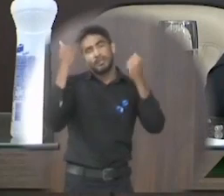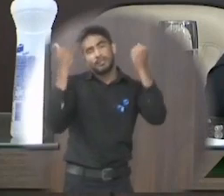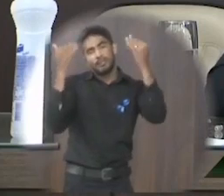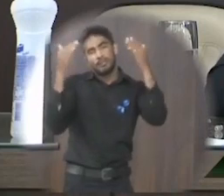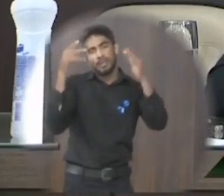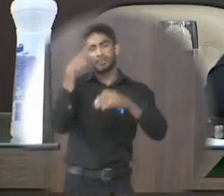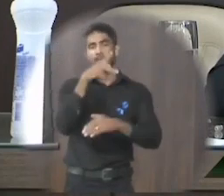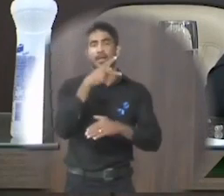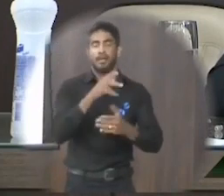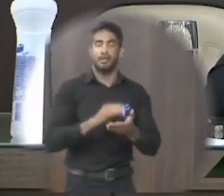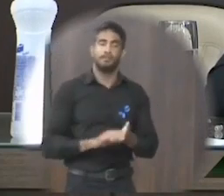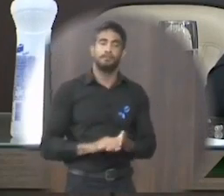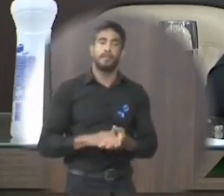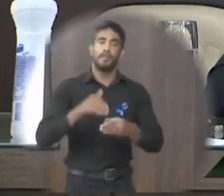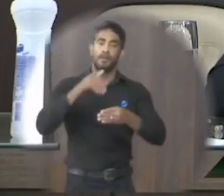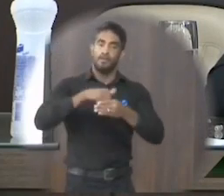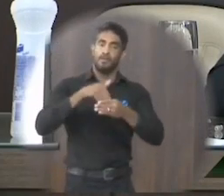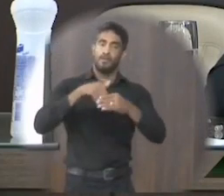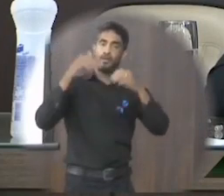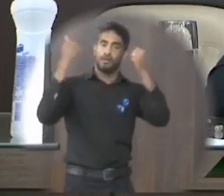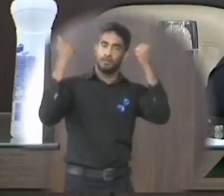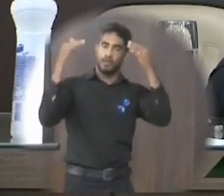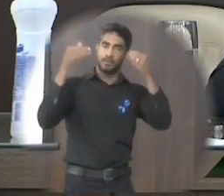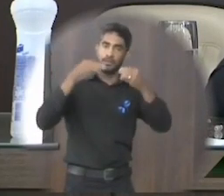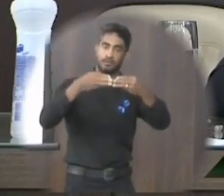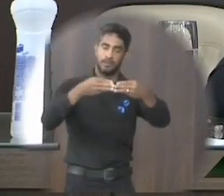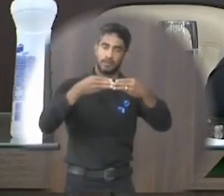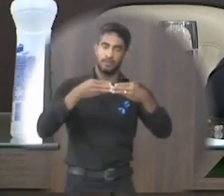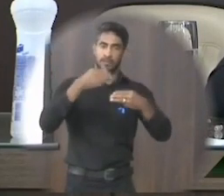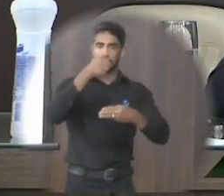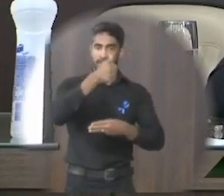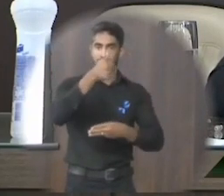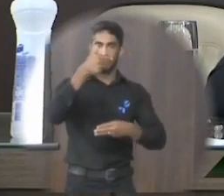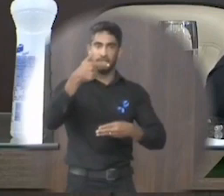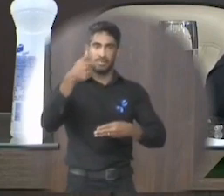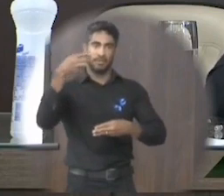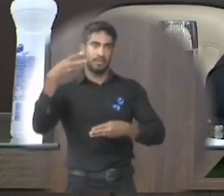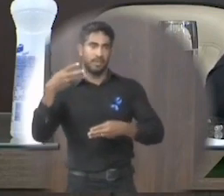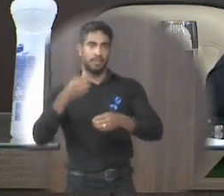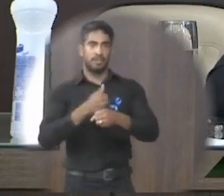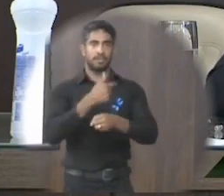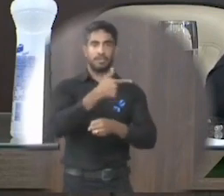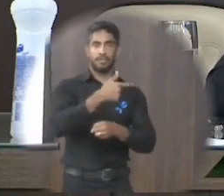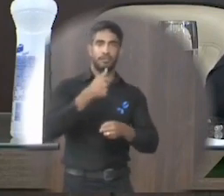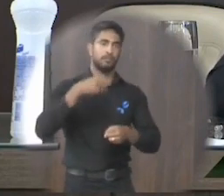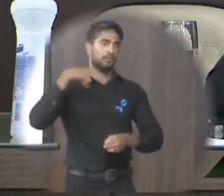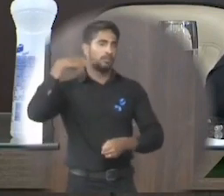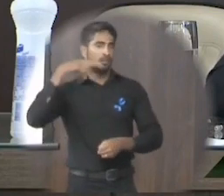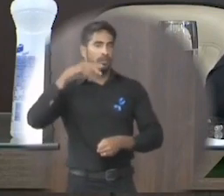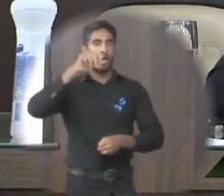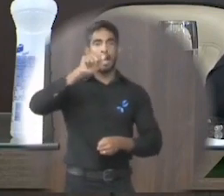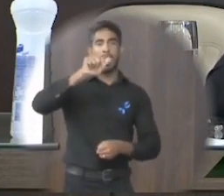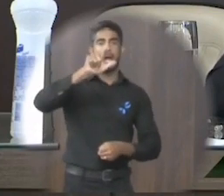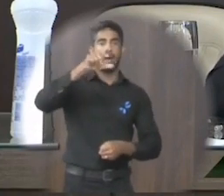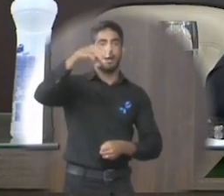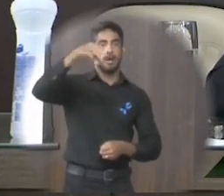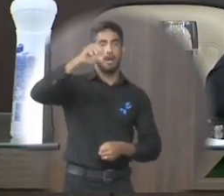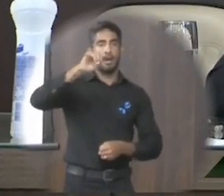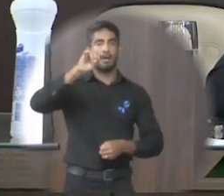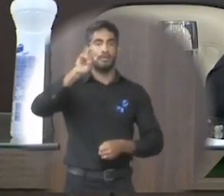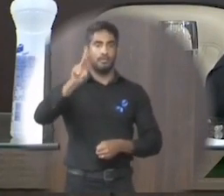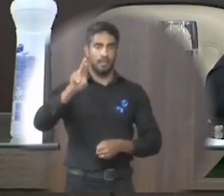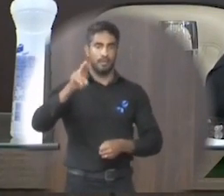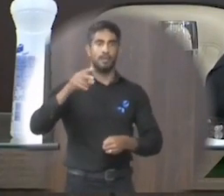Voto de congratulação, moção 123/2021, de autoria do vereador Almir Dias Santos. Excelentíssimo